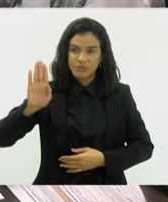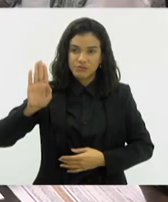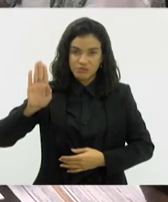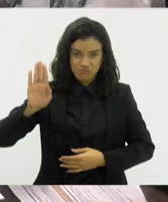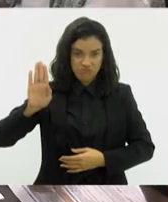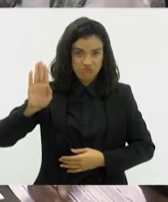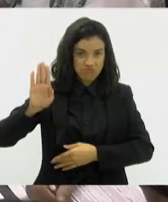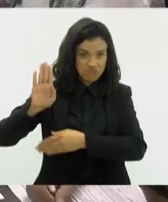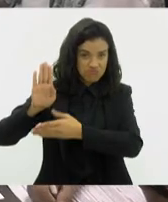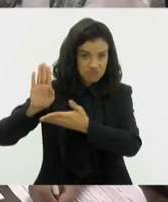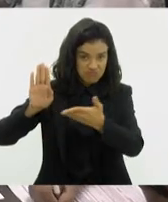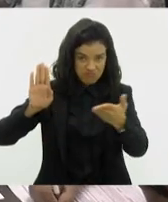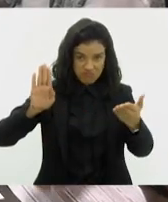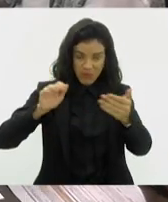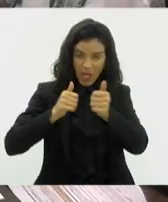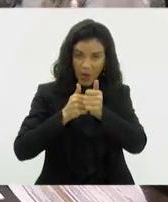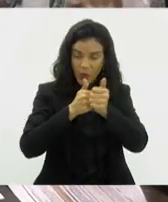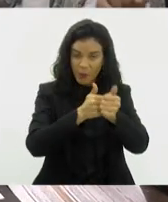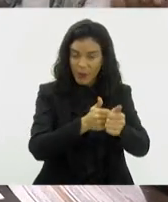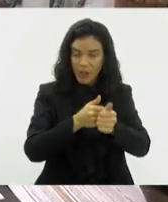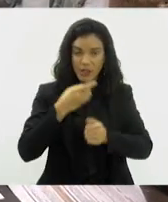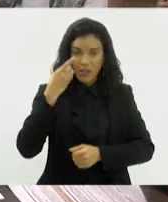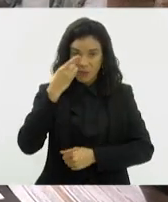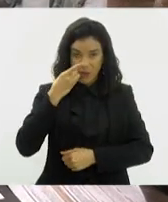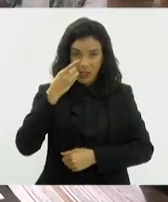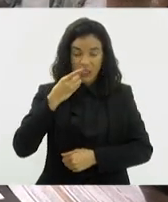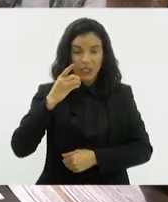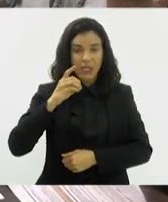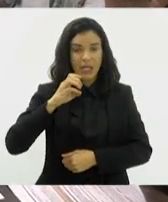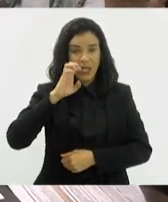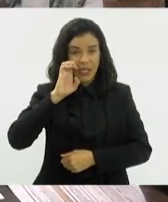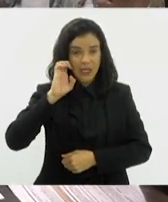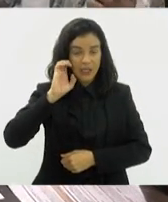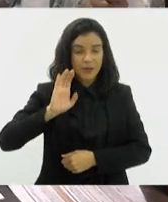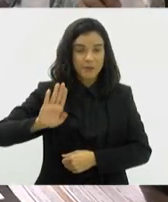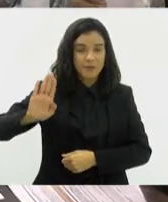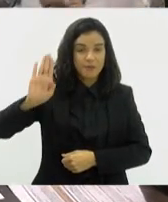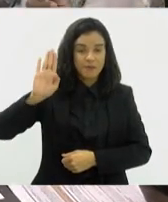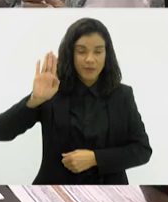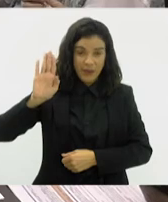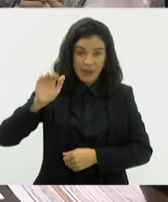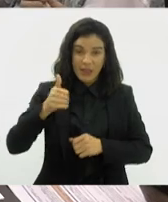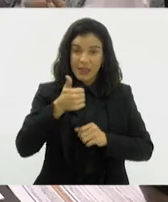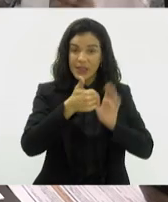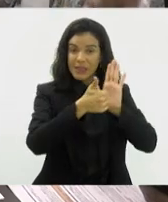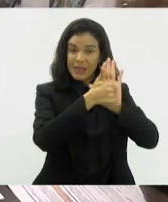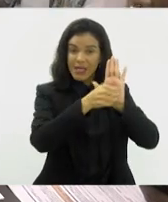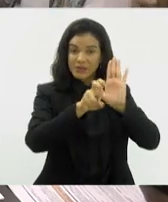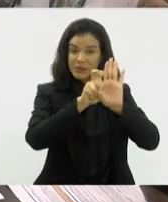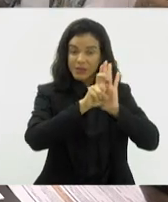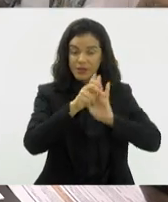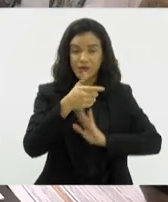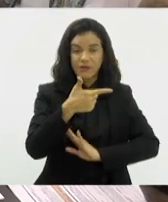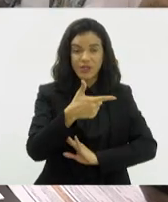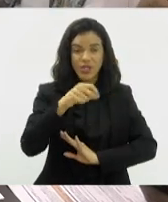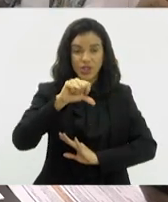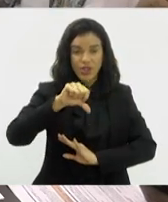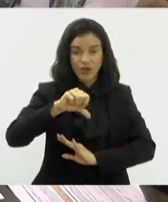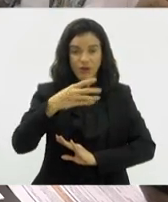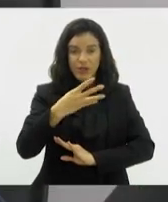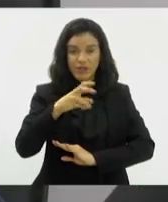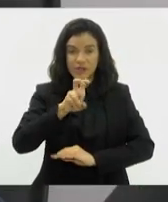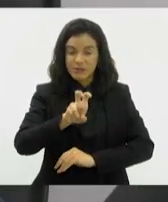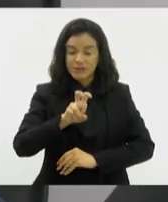todos acompanham a relatoria da deputada Élica Takimoto. 15º, projeto de lei